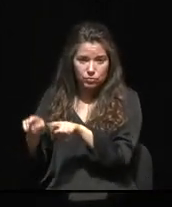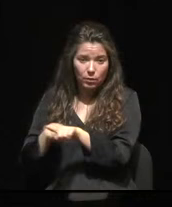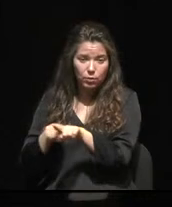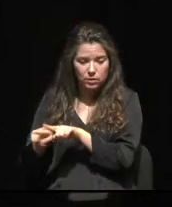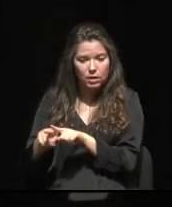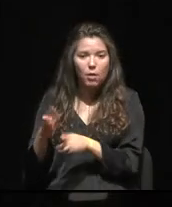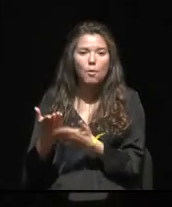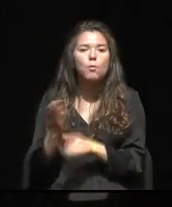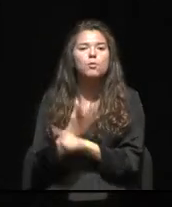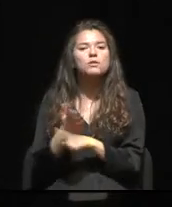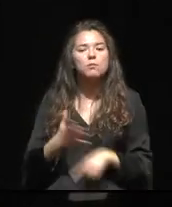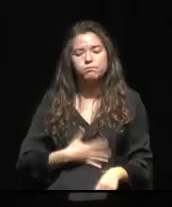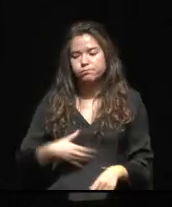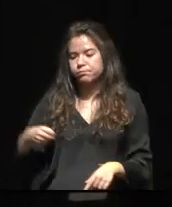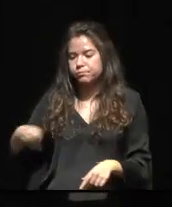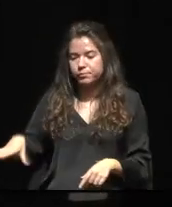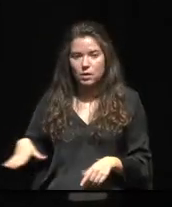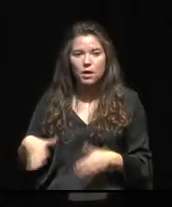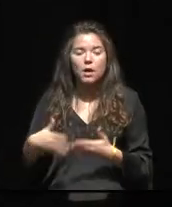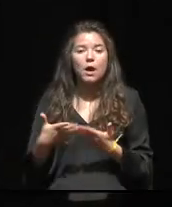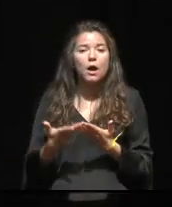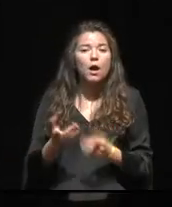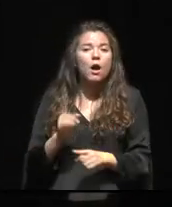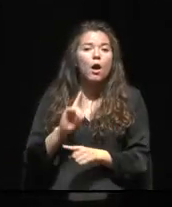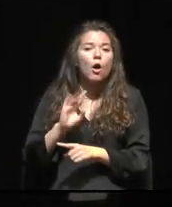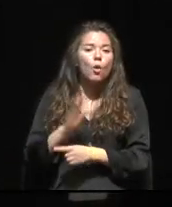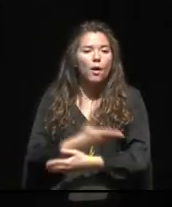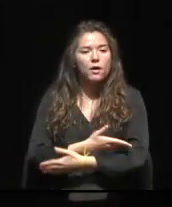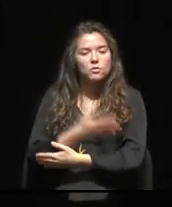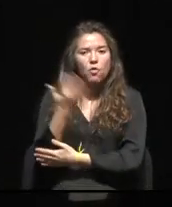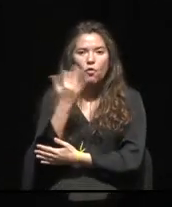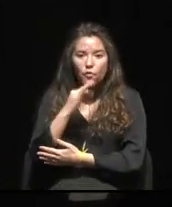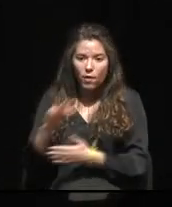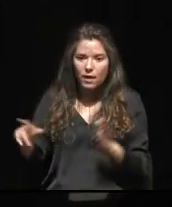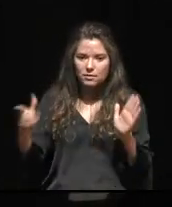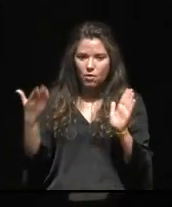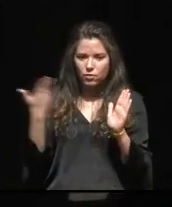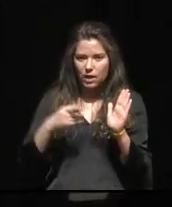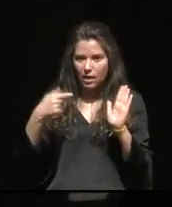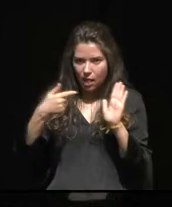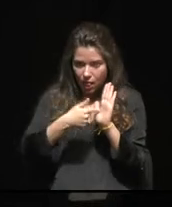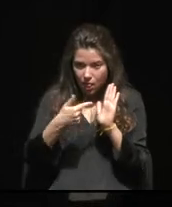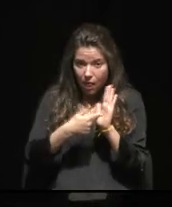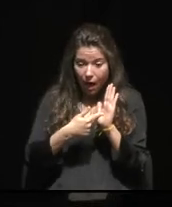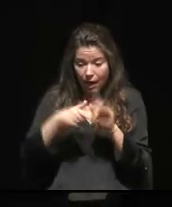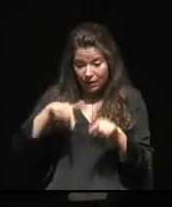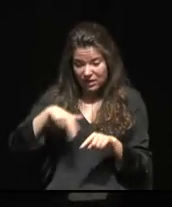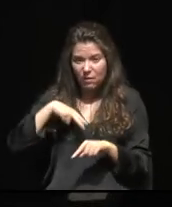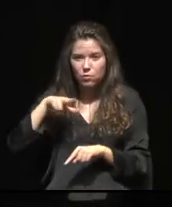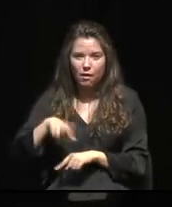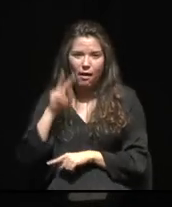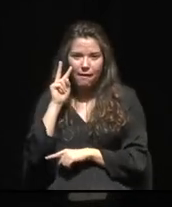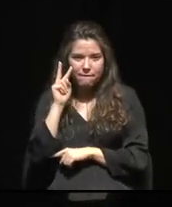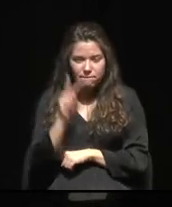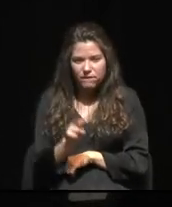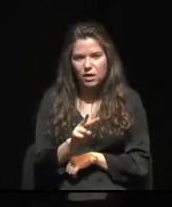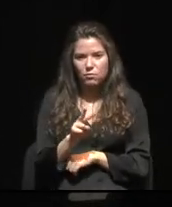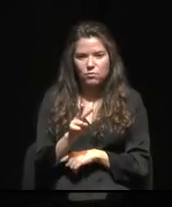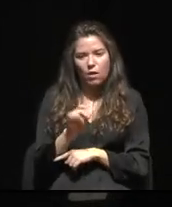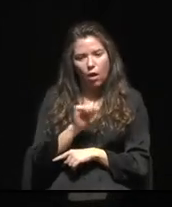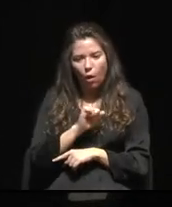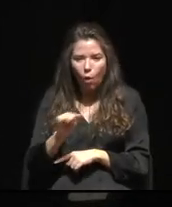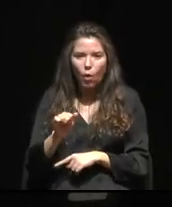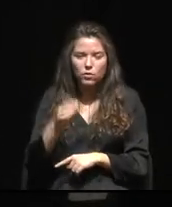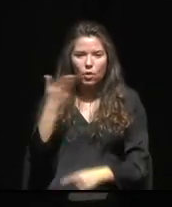interrupção voluntária da gravidez enquanto França consagra este direito na Constituição em Portugal assistimos a ameaças aos